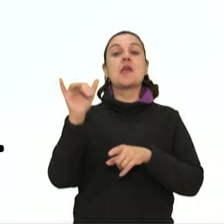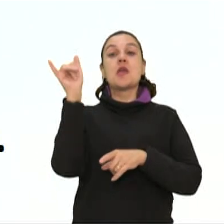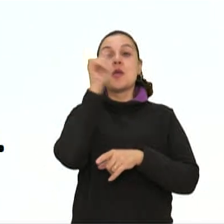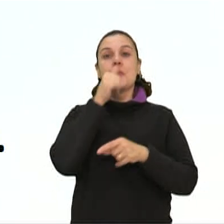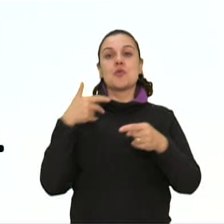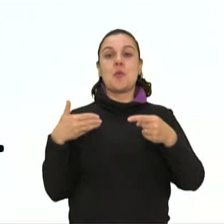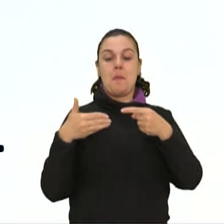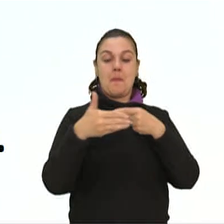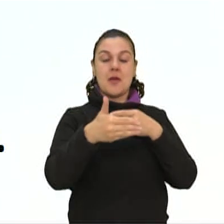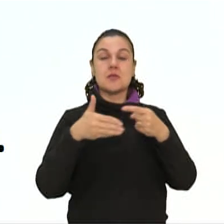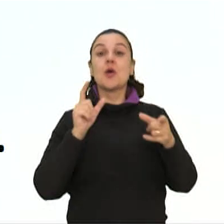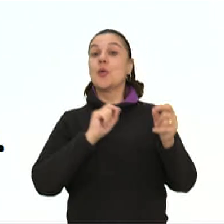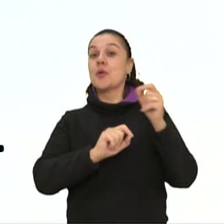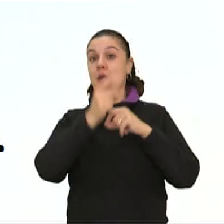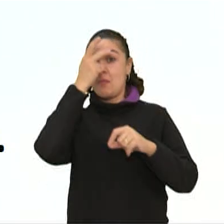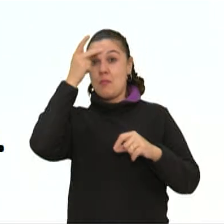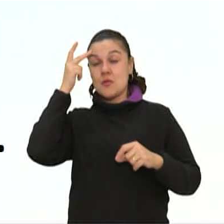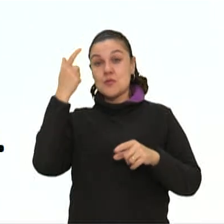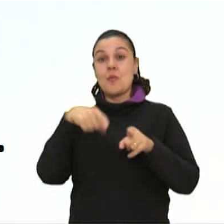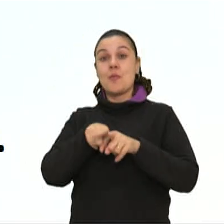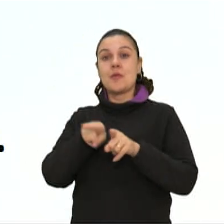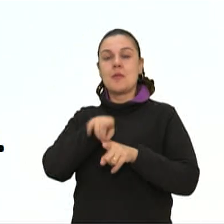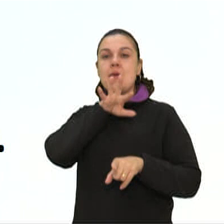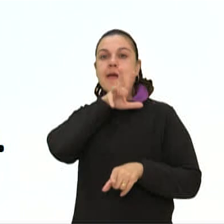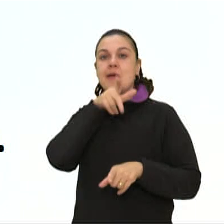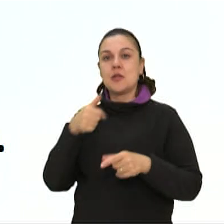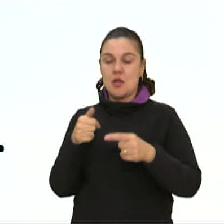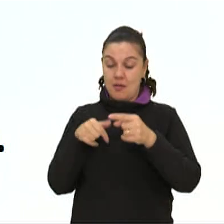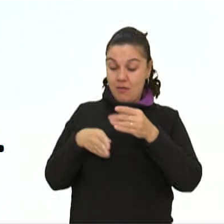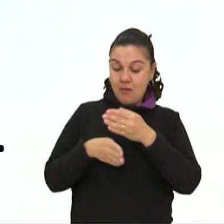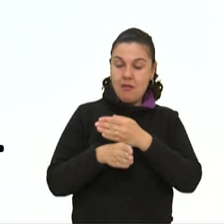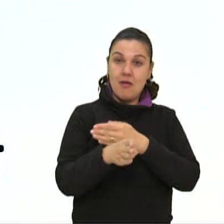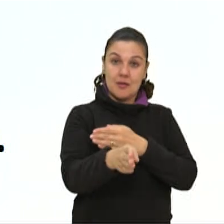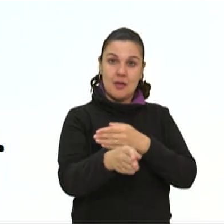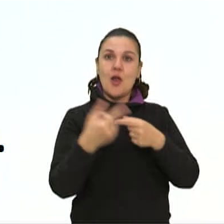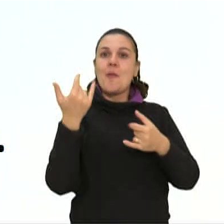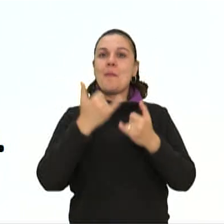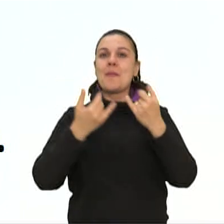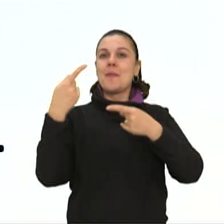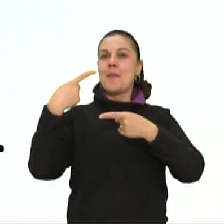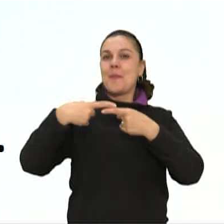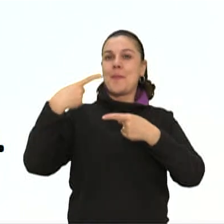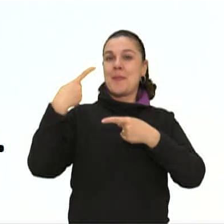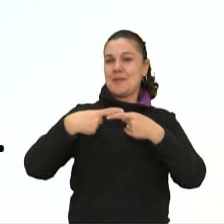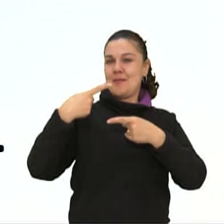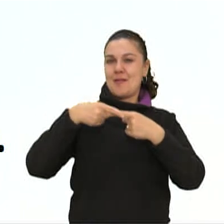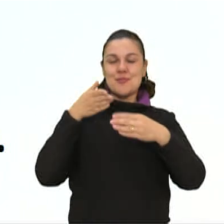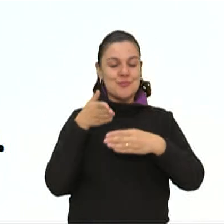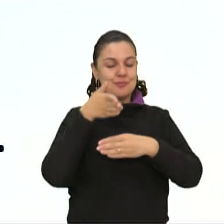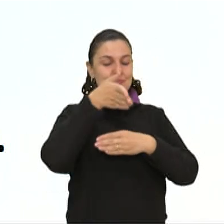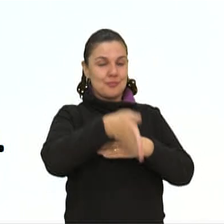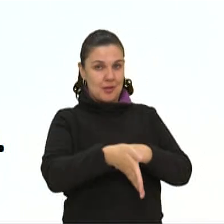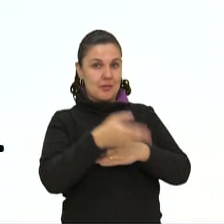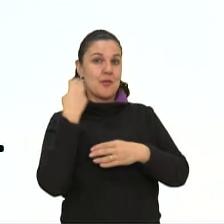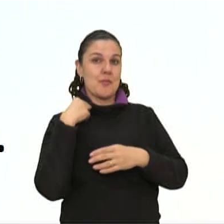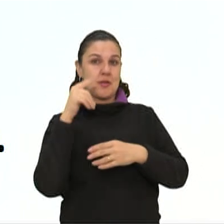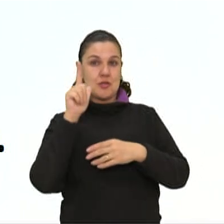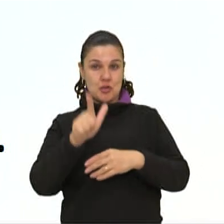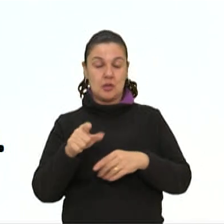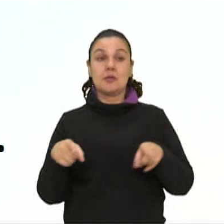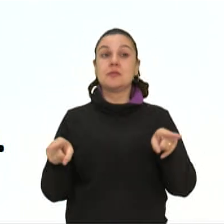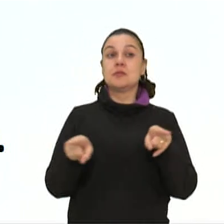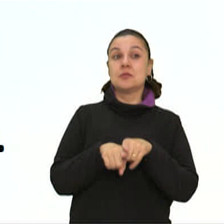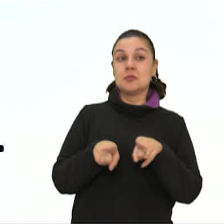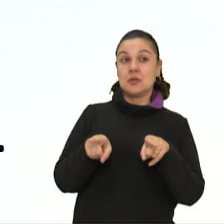imposto pago sobre homens e animais que estavam em trânsito, entrando nas Minas Gerais. Imposto de passagem. Havia